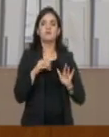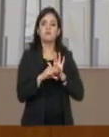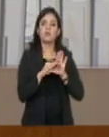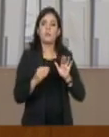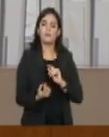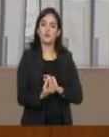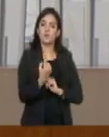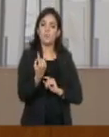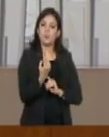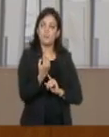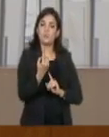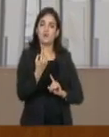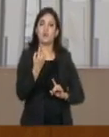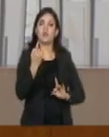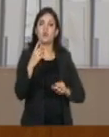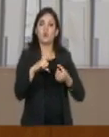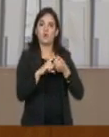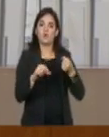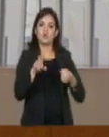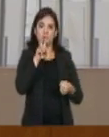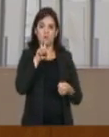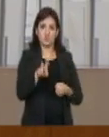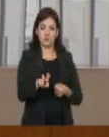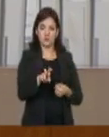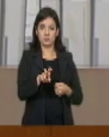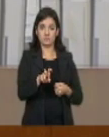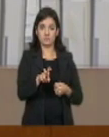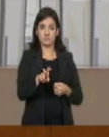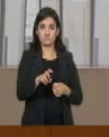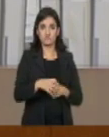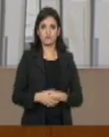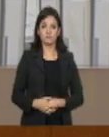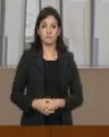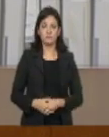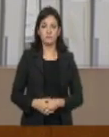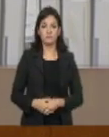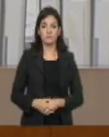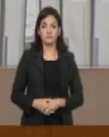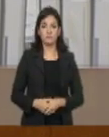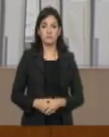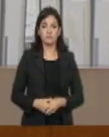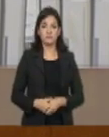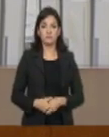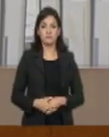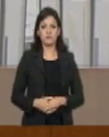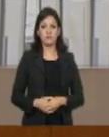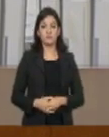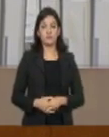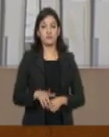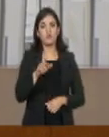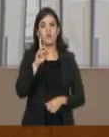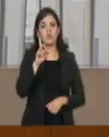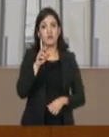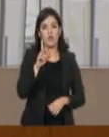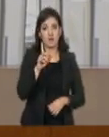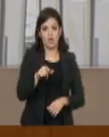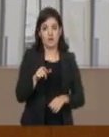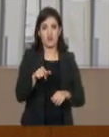artigo 5º, 38. Assim disposto, é reconhecida a instituição do